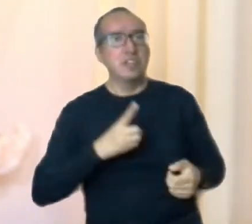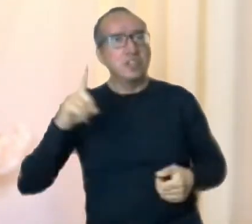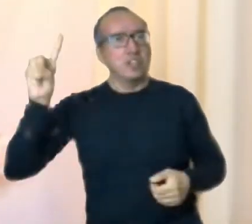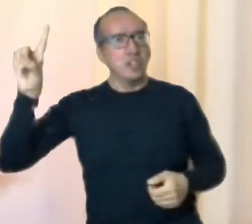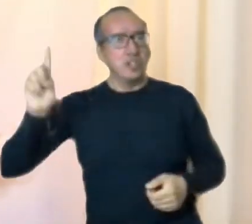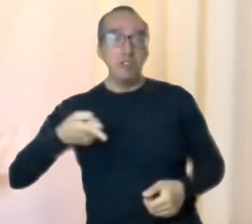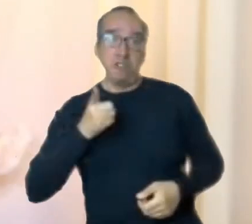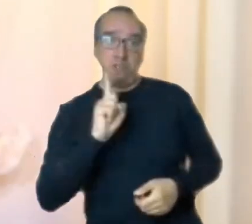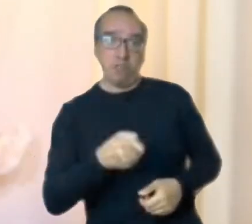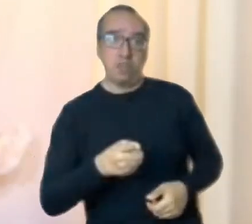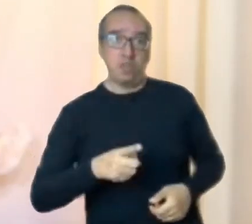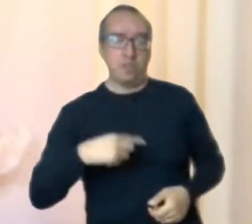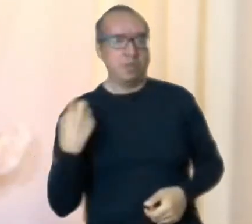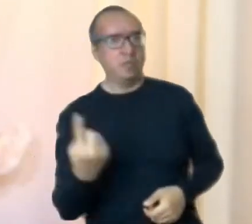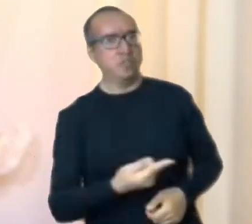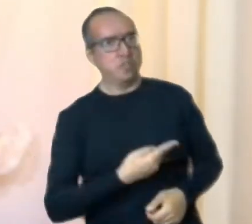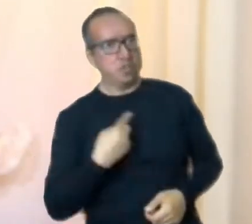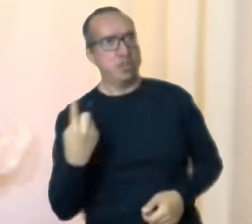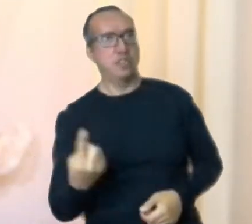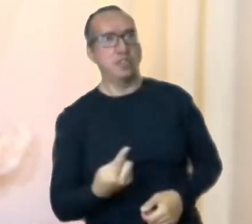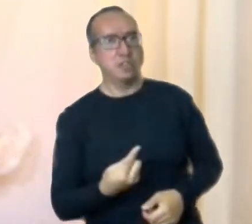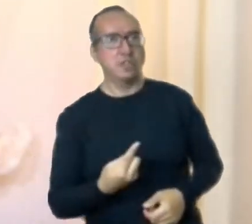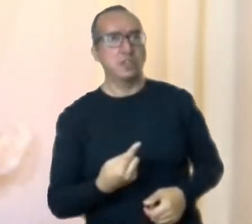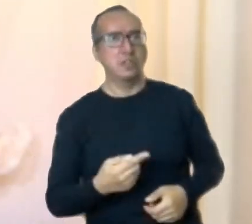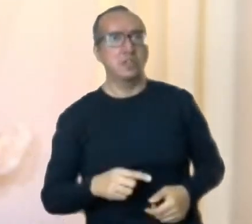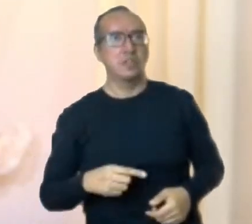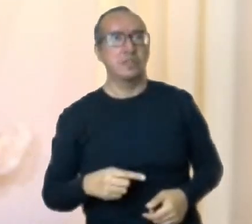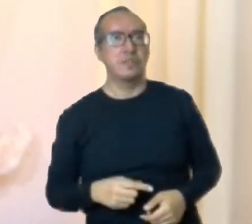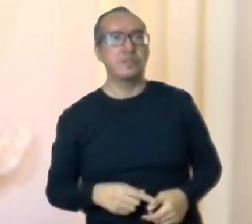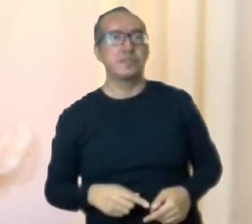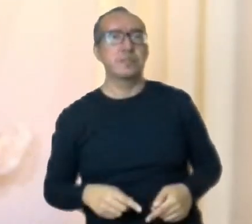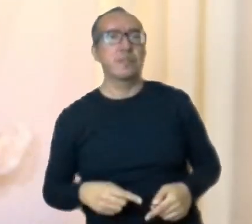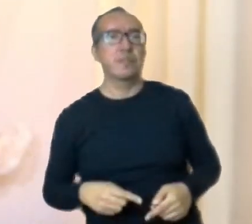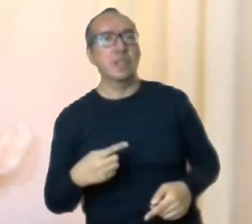responsabilidade. E nós precisamos entender isso.